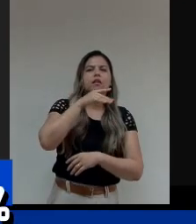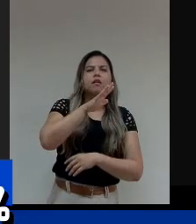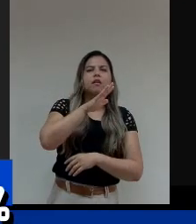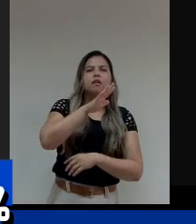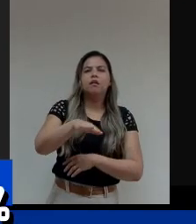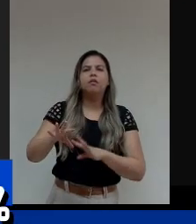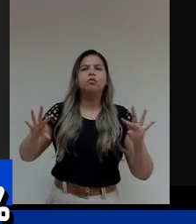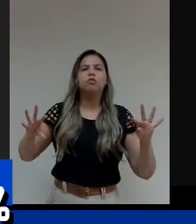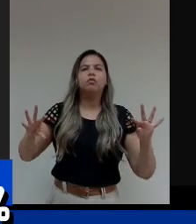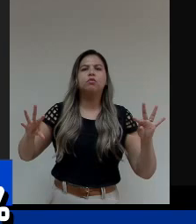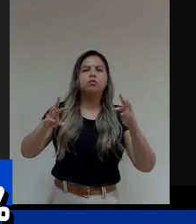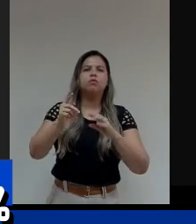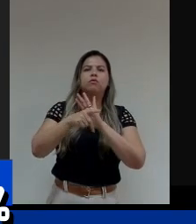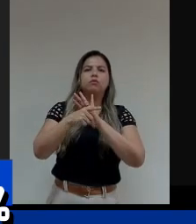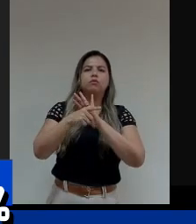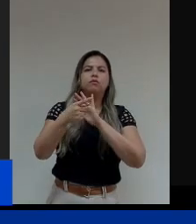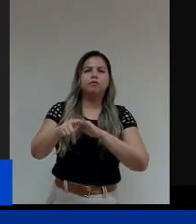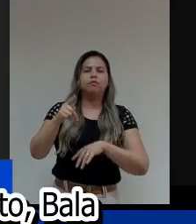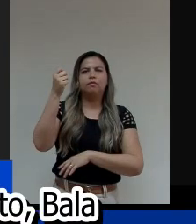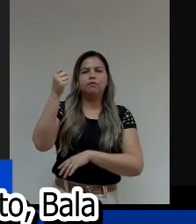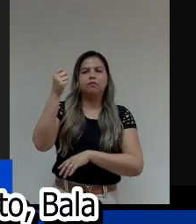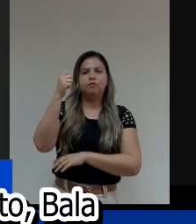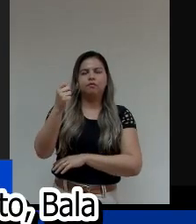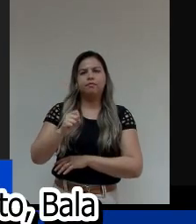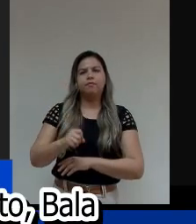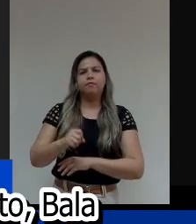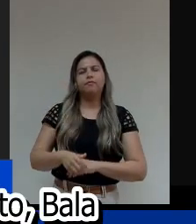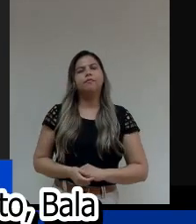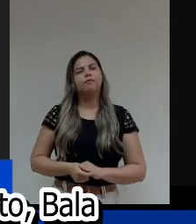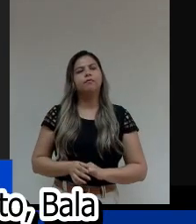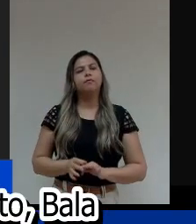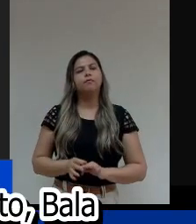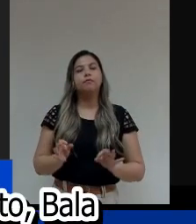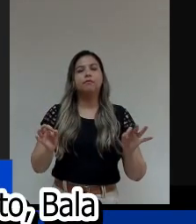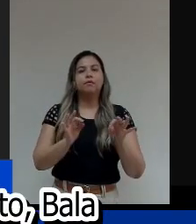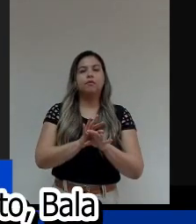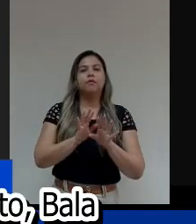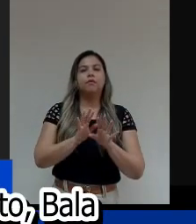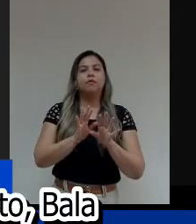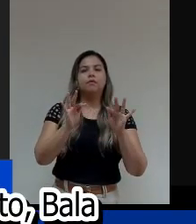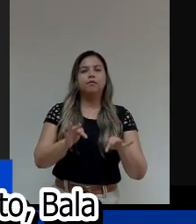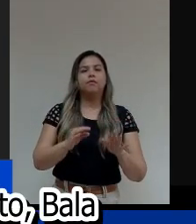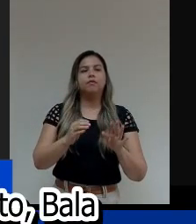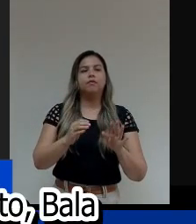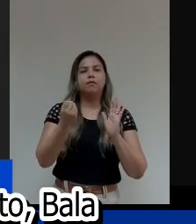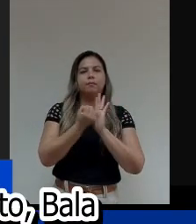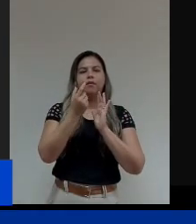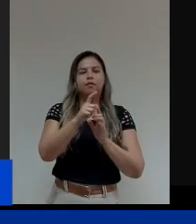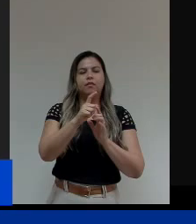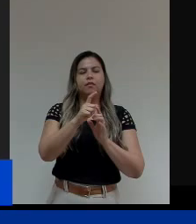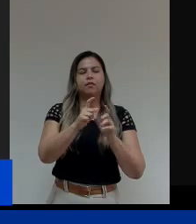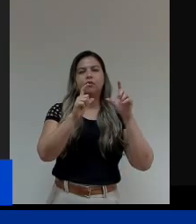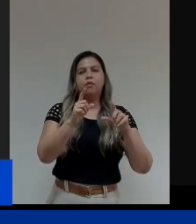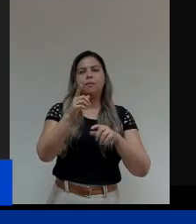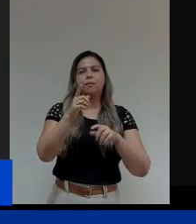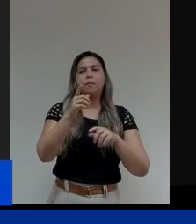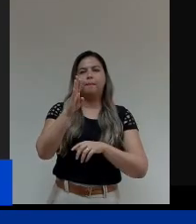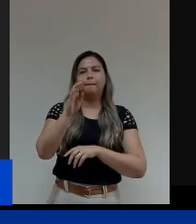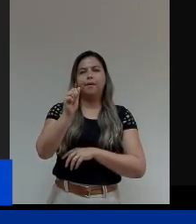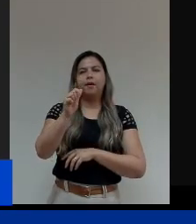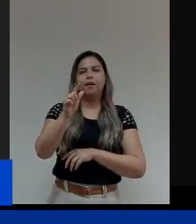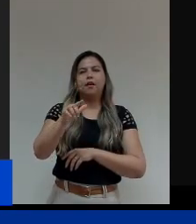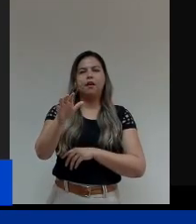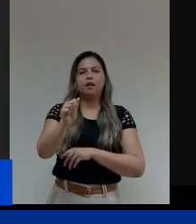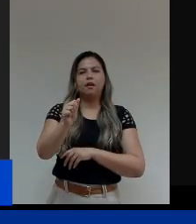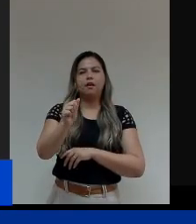todo mundo em Santana, fecha aspas. Finalizando com o slogan de campanha do candidato Bala 11 é daqui